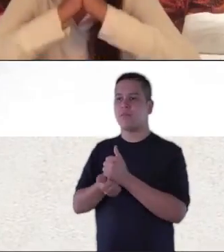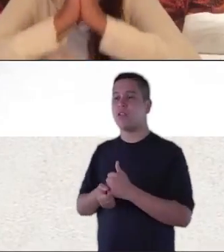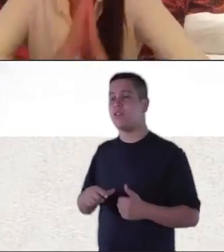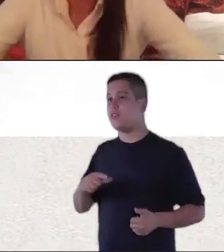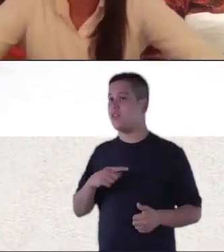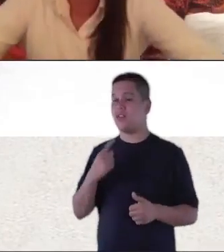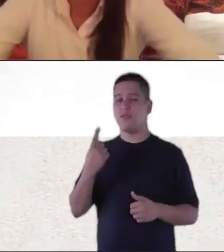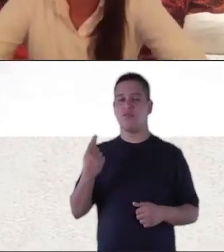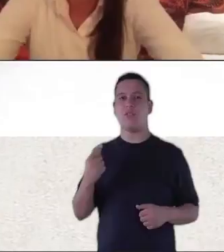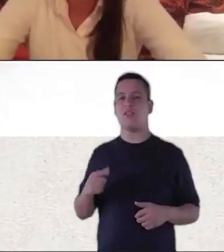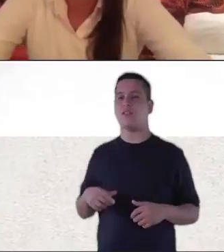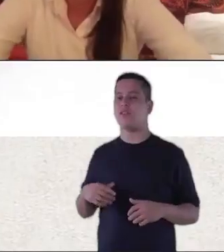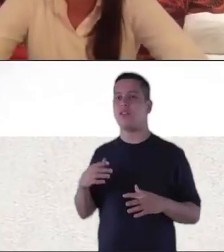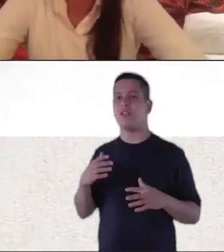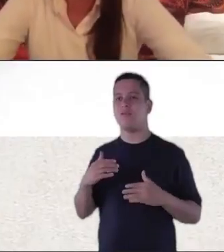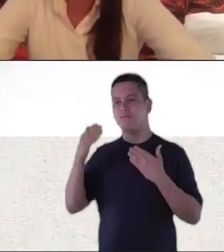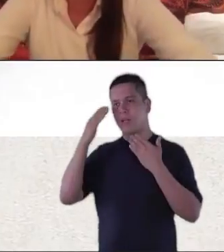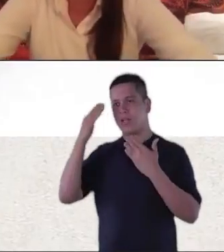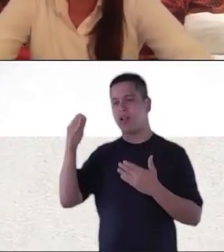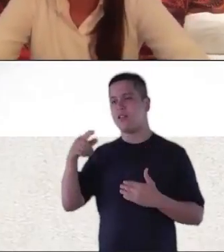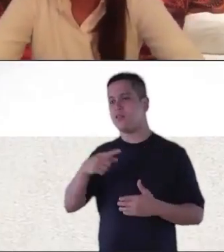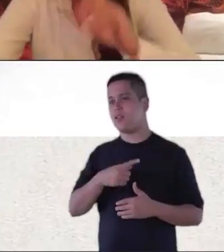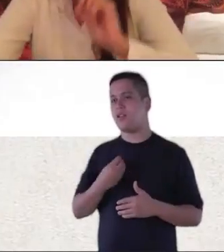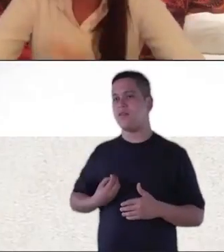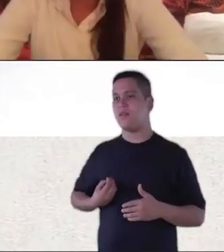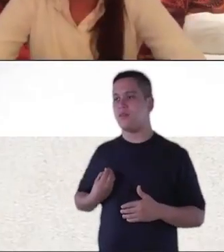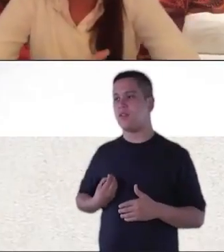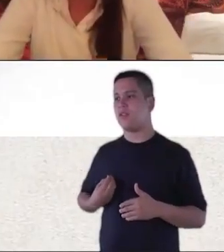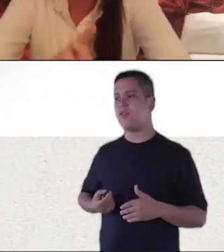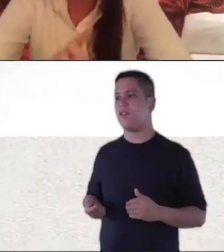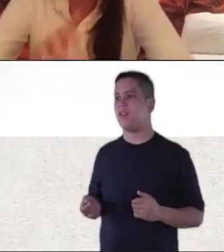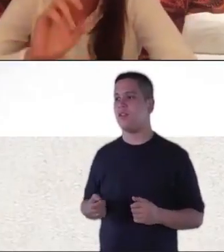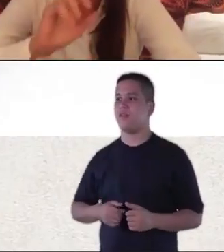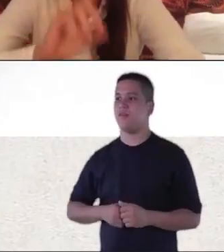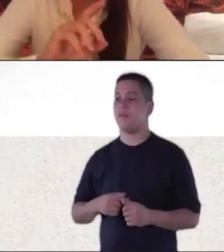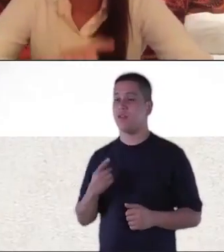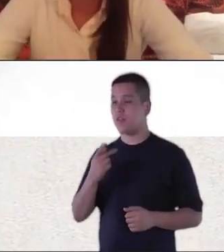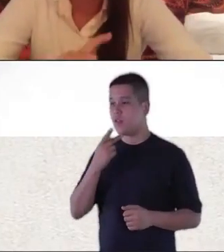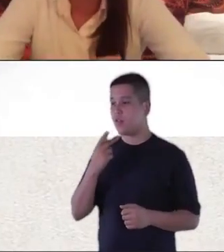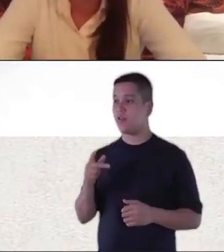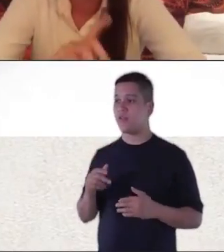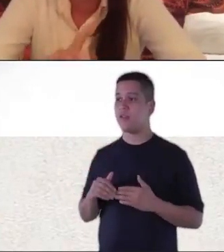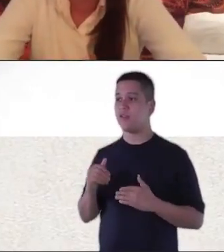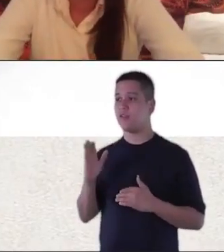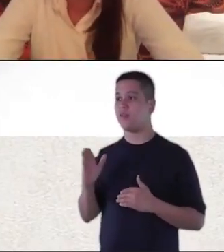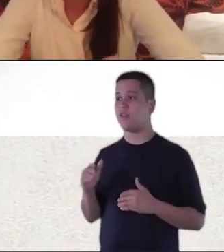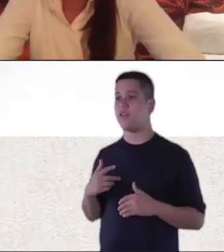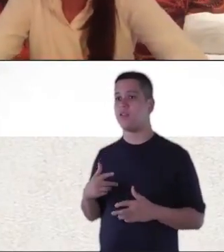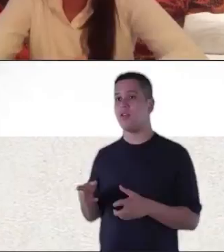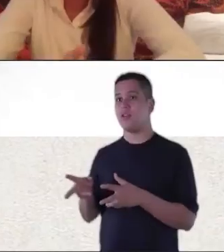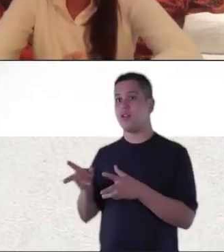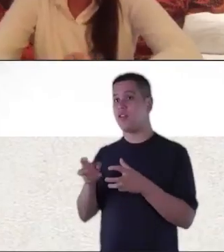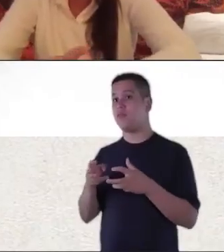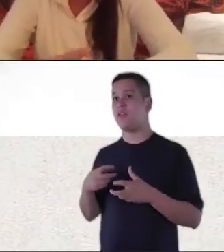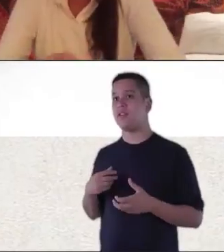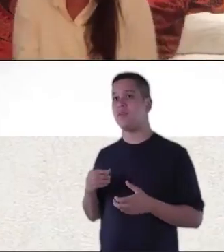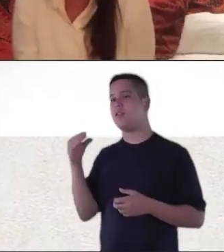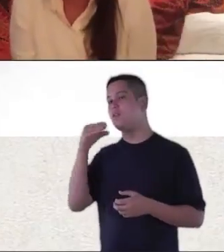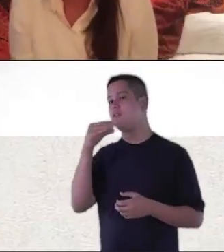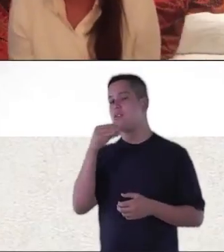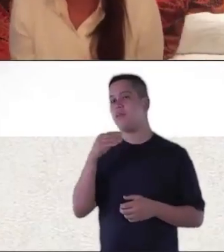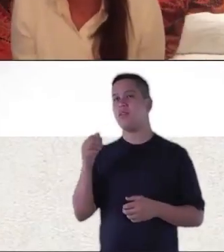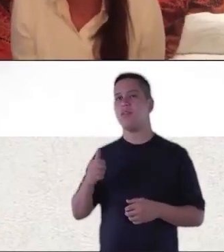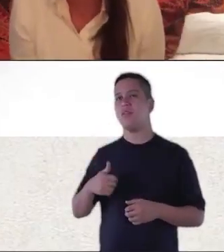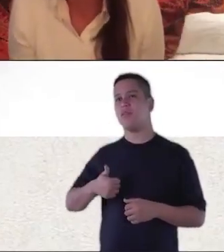eu agradeço na vida, é isso, assim, realmente. E digo mais, eu percebi isso muito de cara, que eu me lembro assim, logo nas primeiras vezes que eu